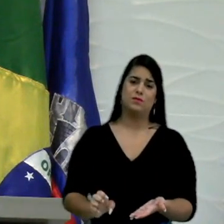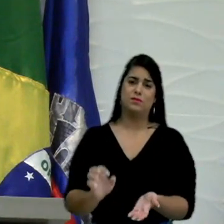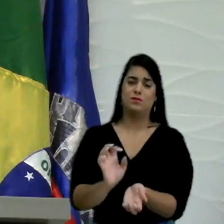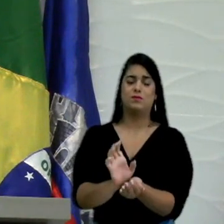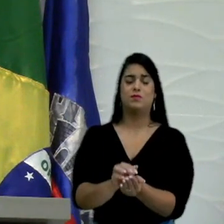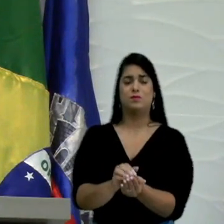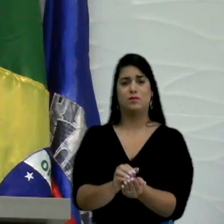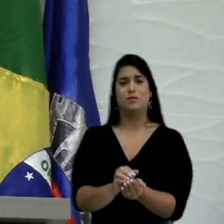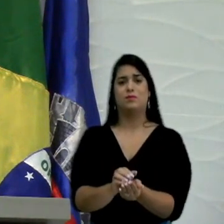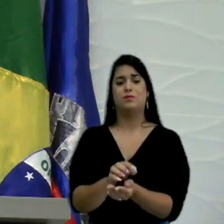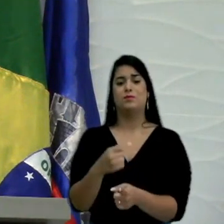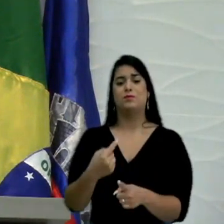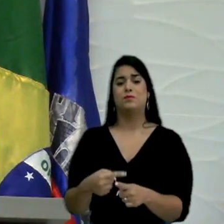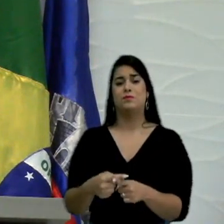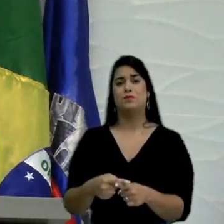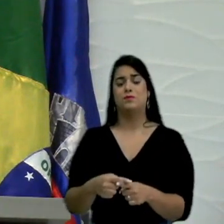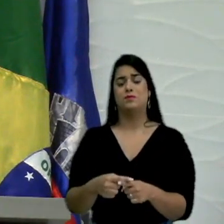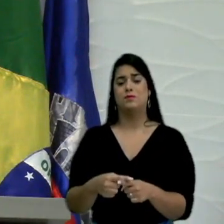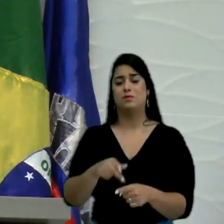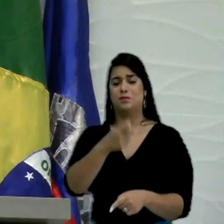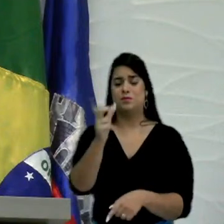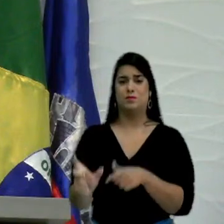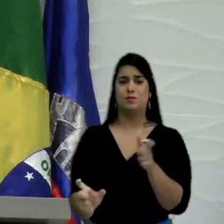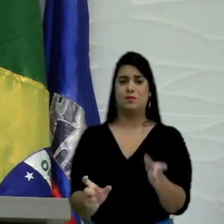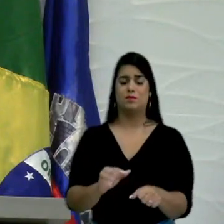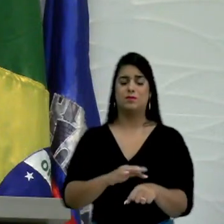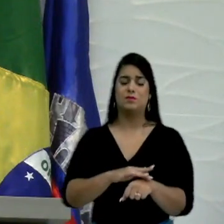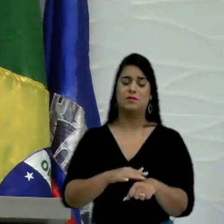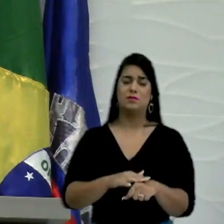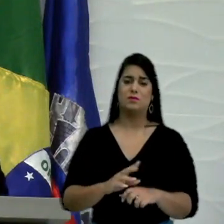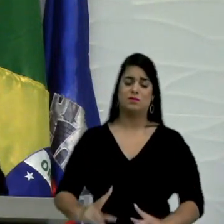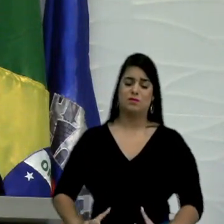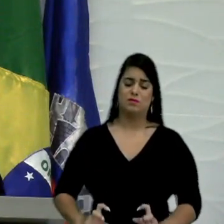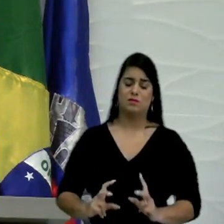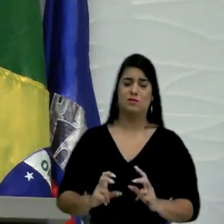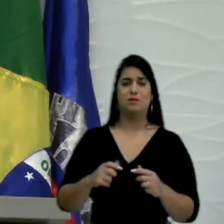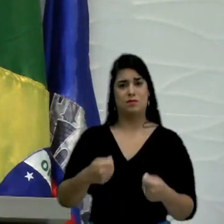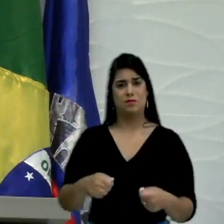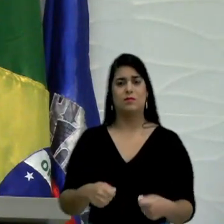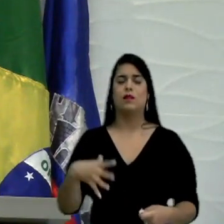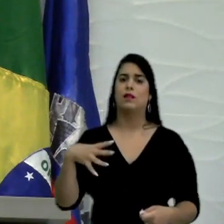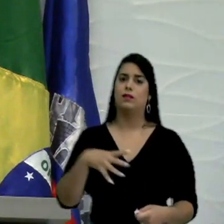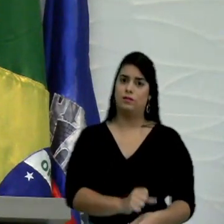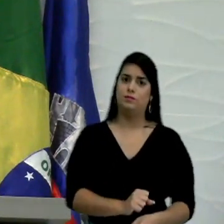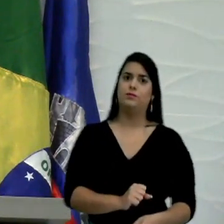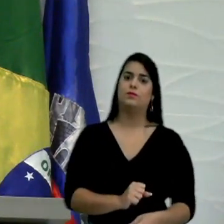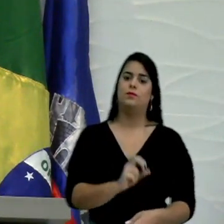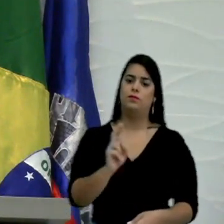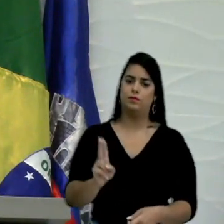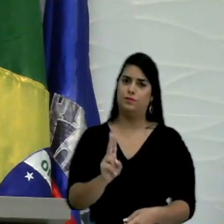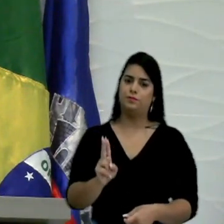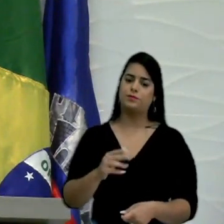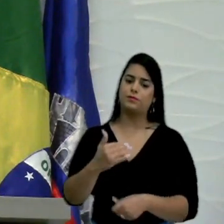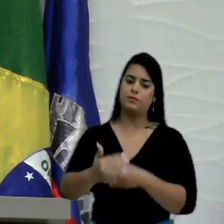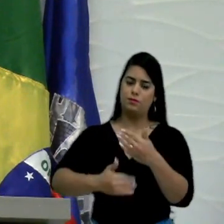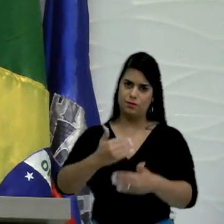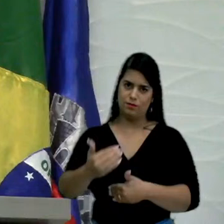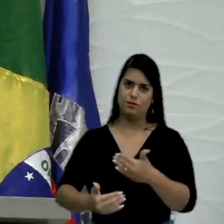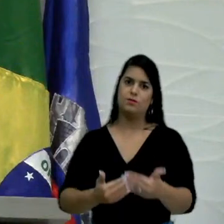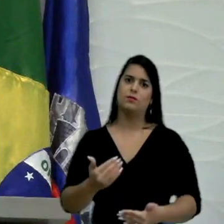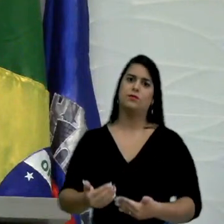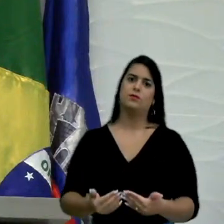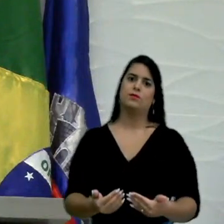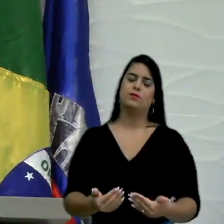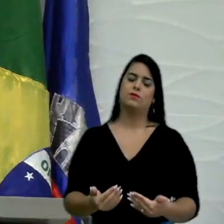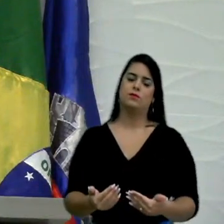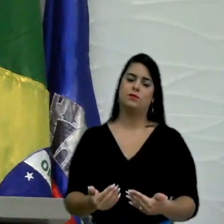pois pacientes com CA necessitam urgentemente do uso dessa medicação para continuar seu tratamento. Então, fica feita aqui